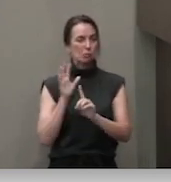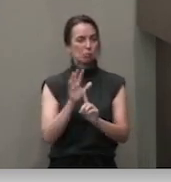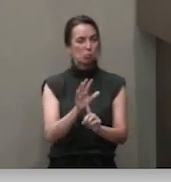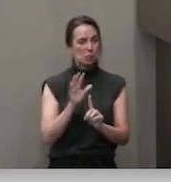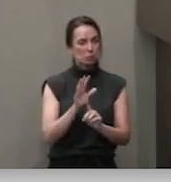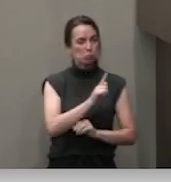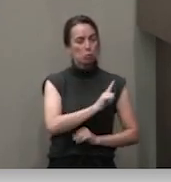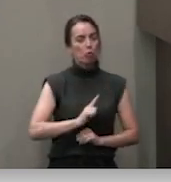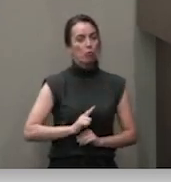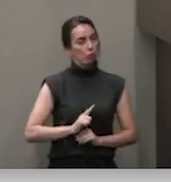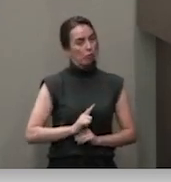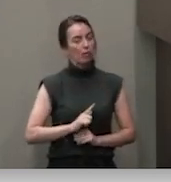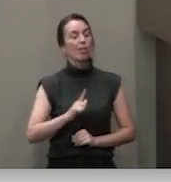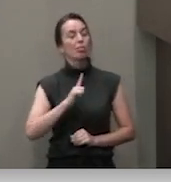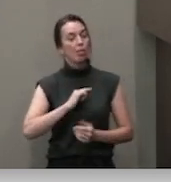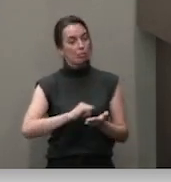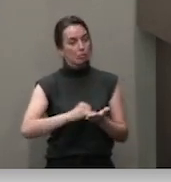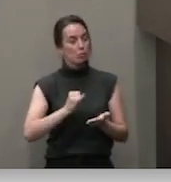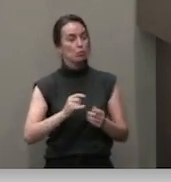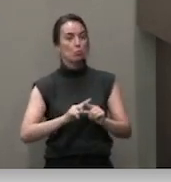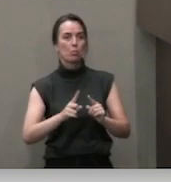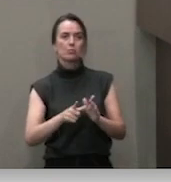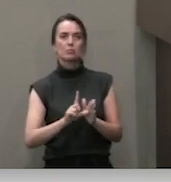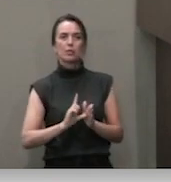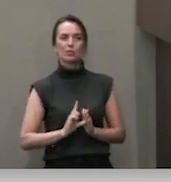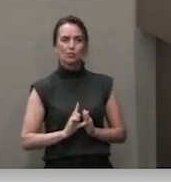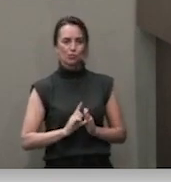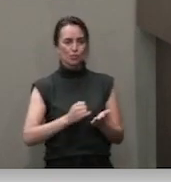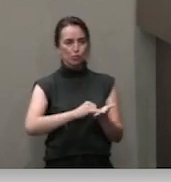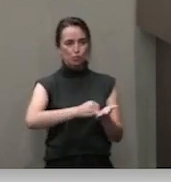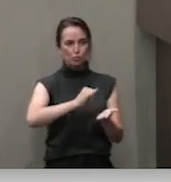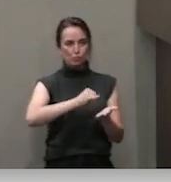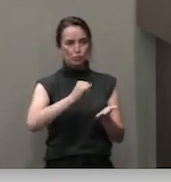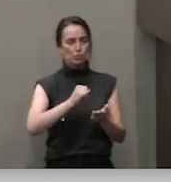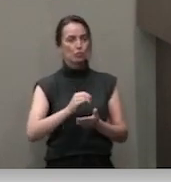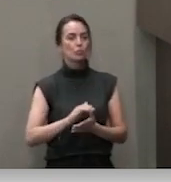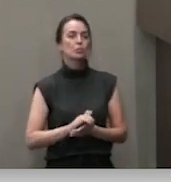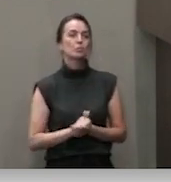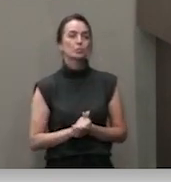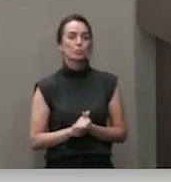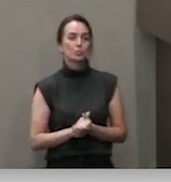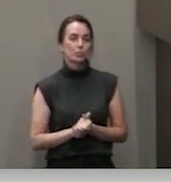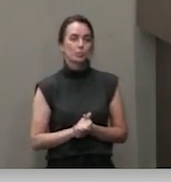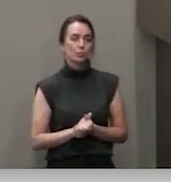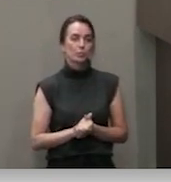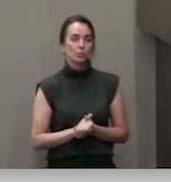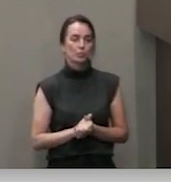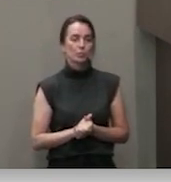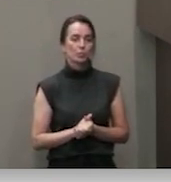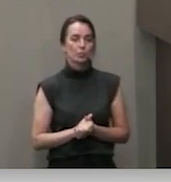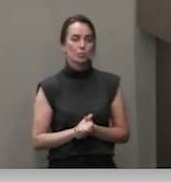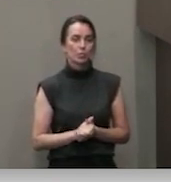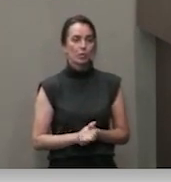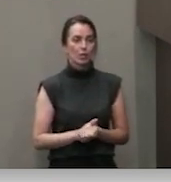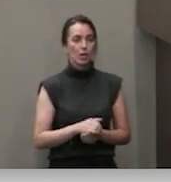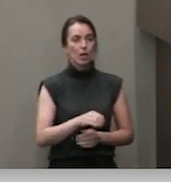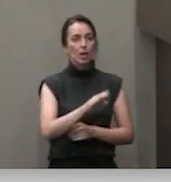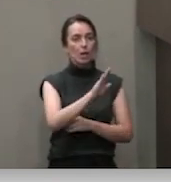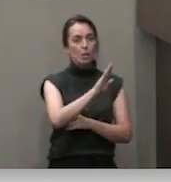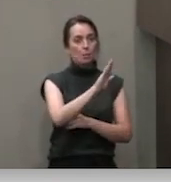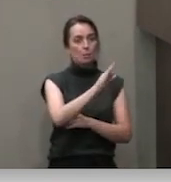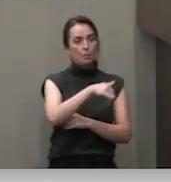que antes de aplicar a tributação a Bi B ID